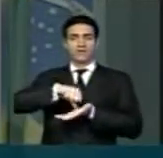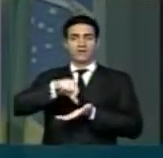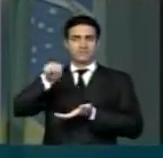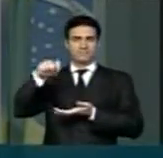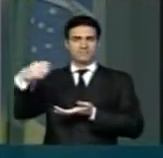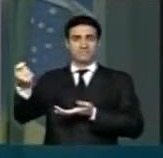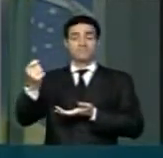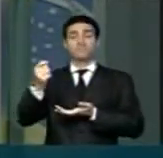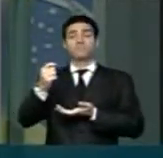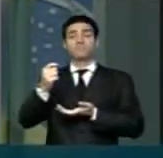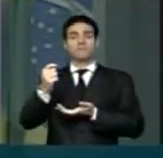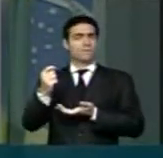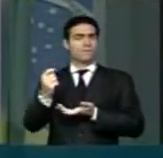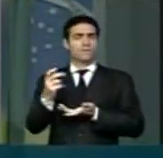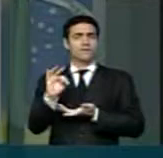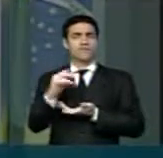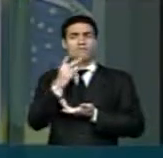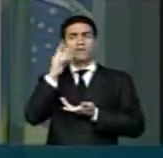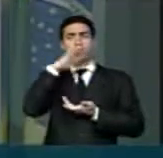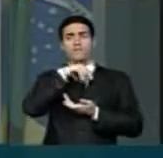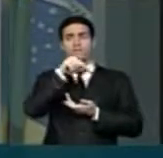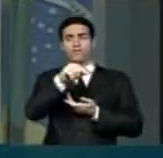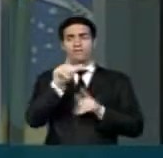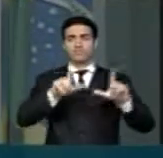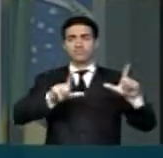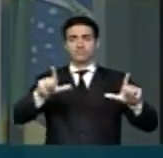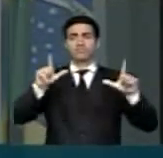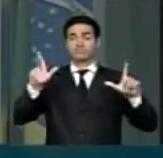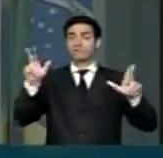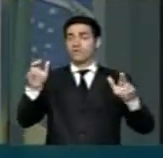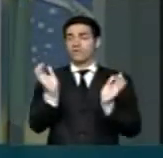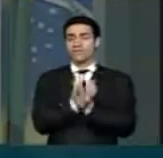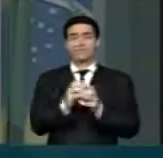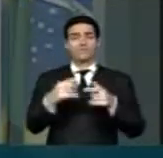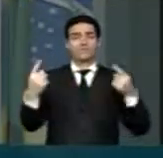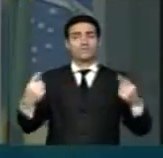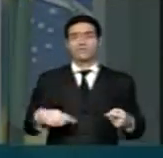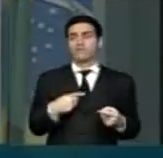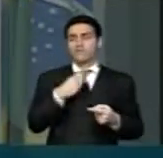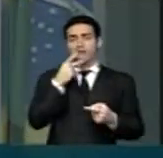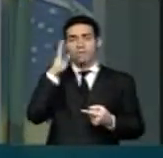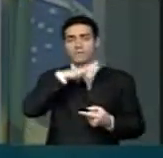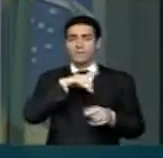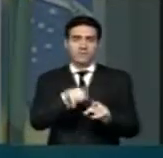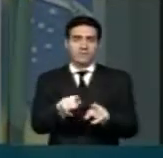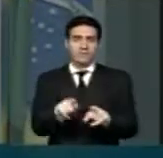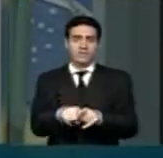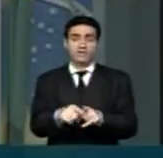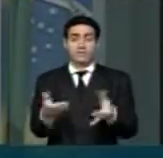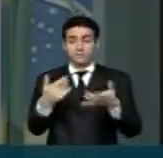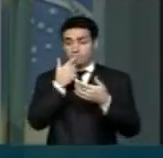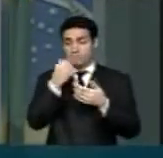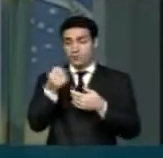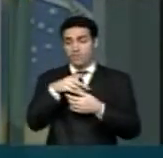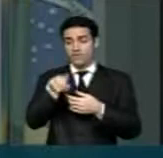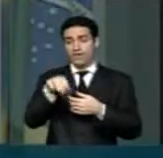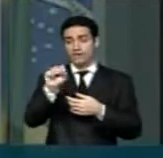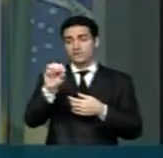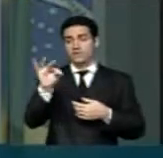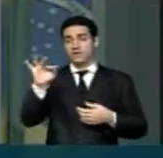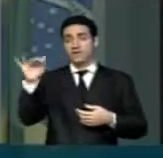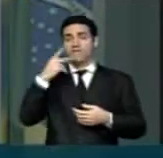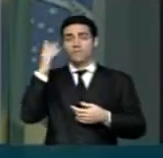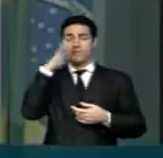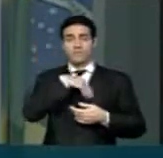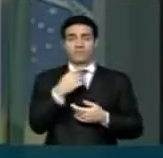duros ataques à imprensa são os mesmos insanos ataques à oposição e, mais recentemente, ao Supremo Tribunal Federal.